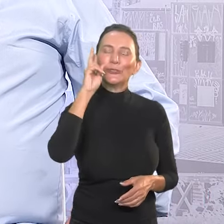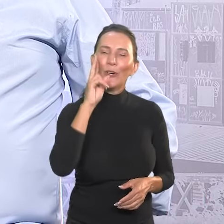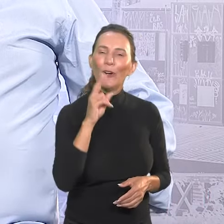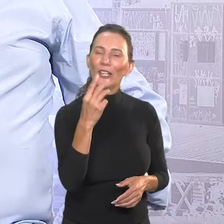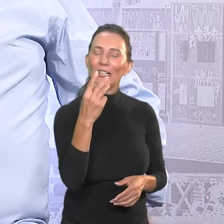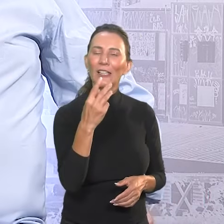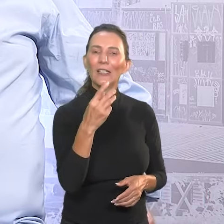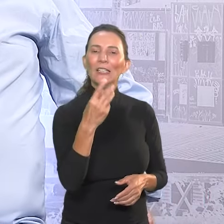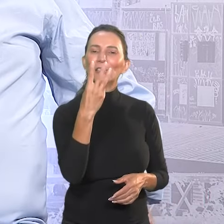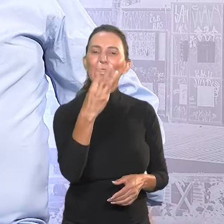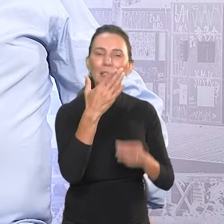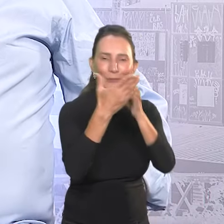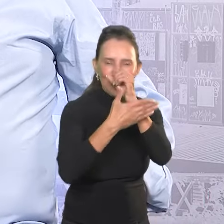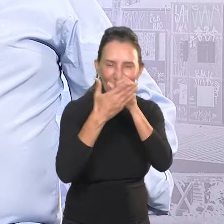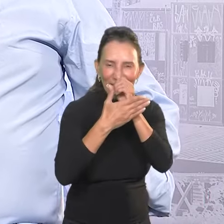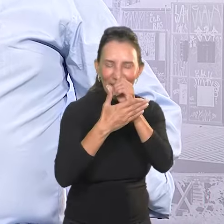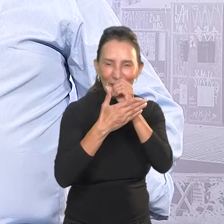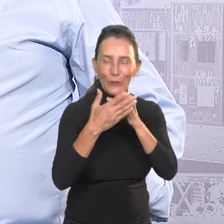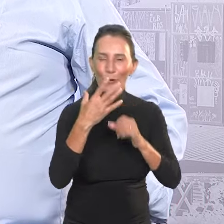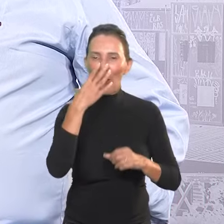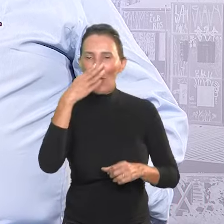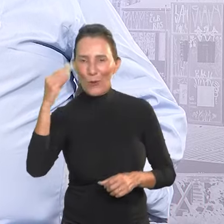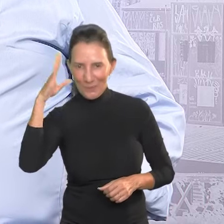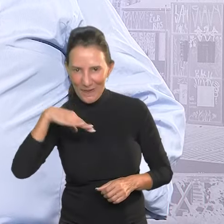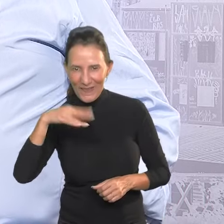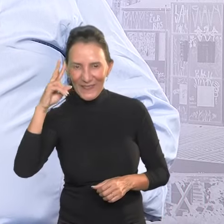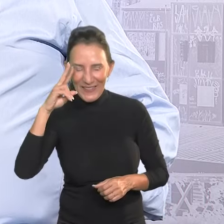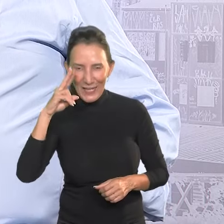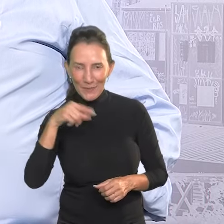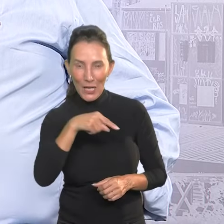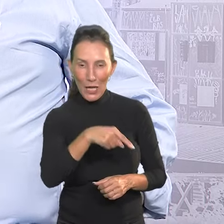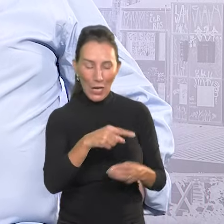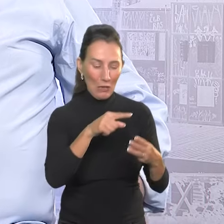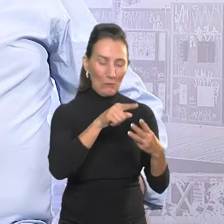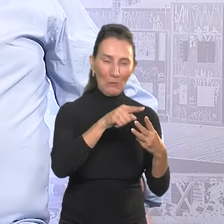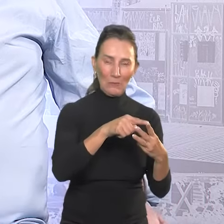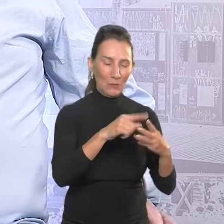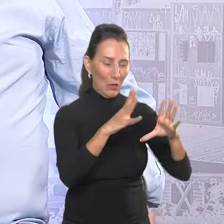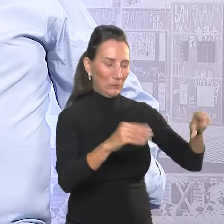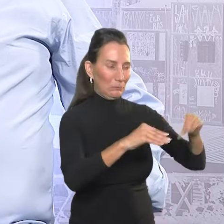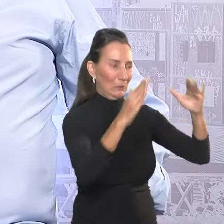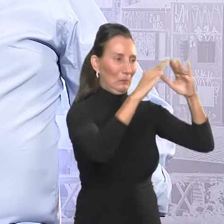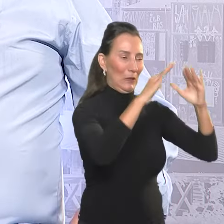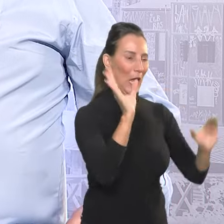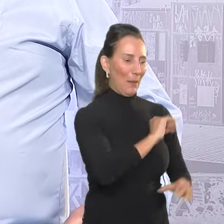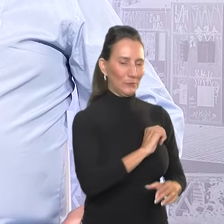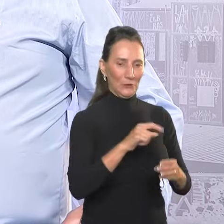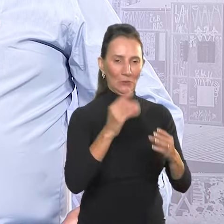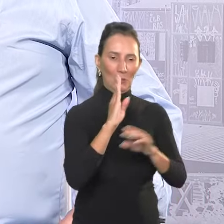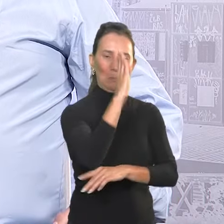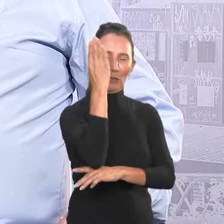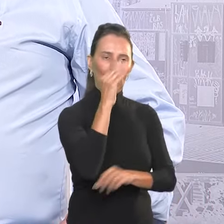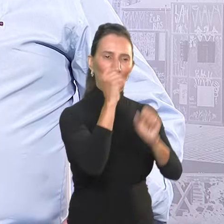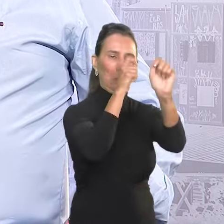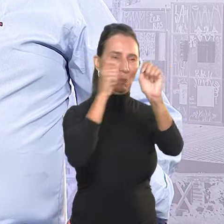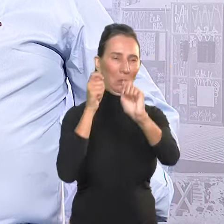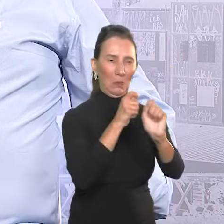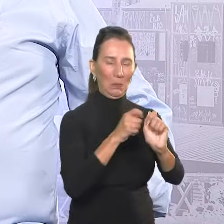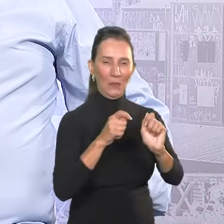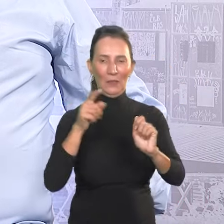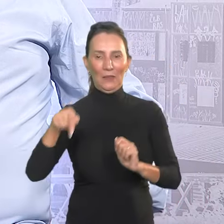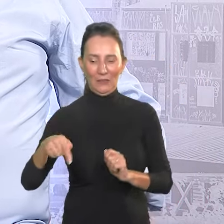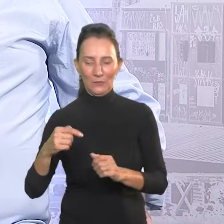os porquinhos, aqueles que construíam a casa sem preocupação e iam embora rapidamente. A não ser aquele